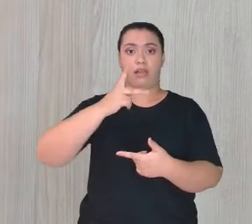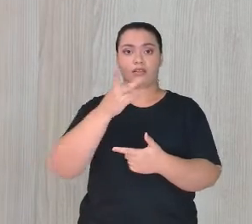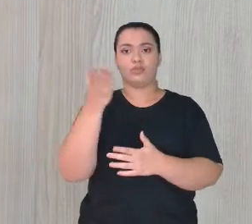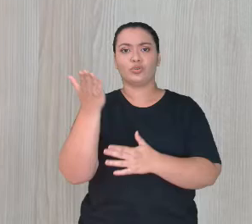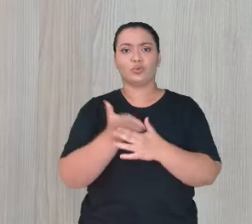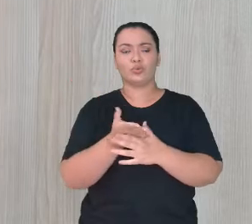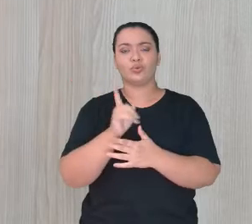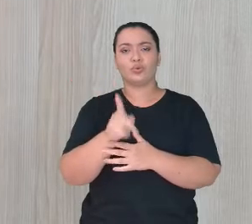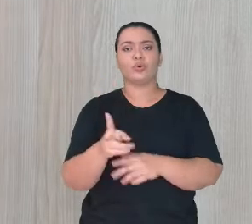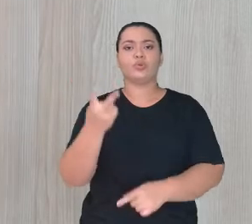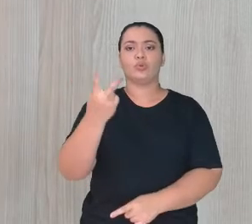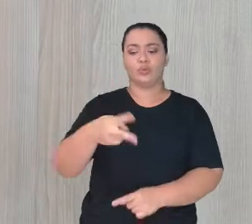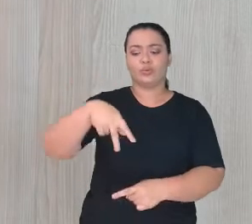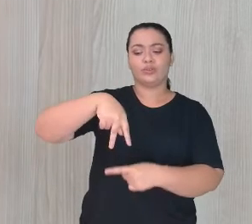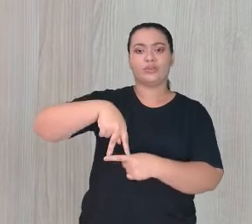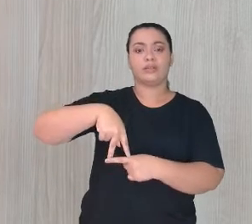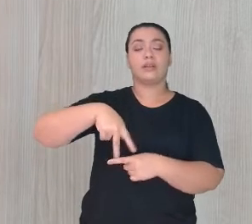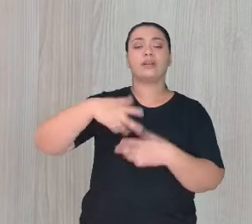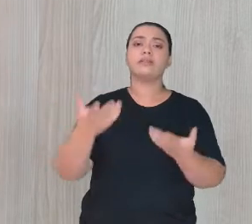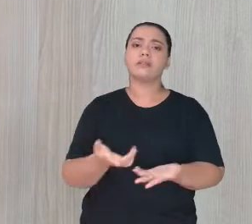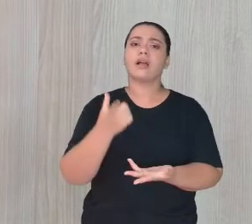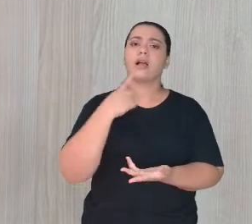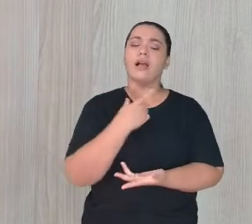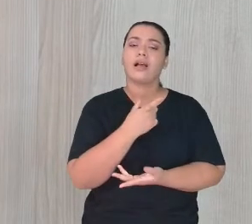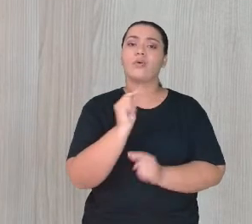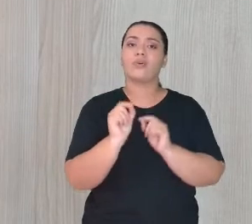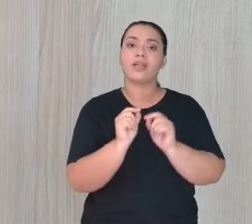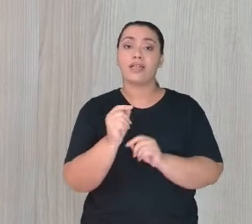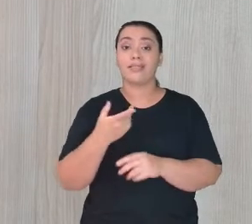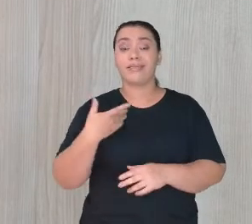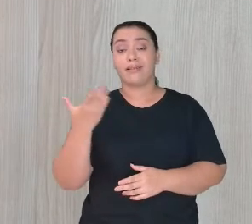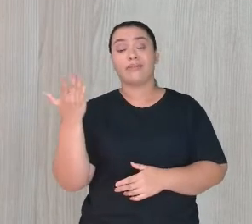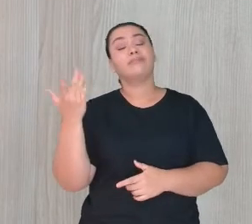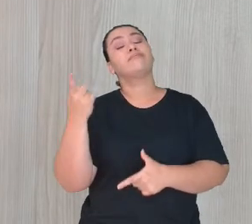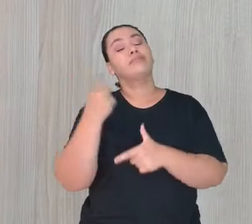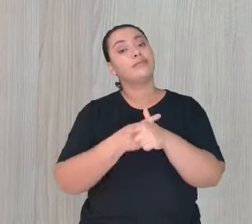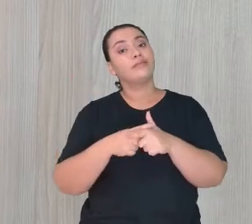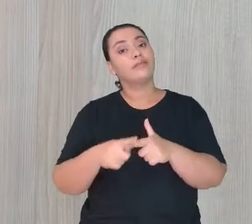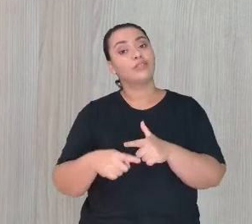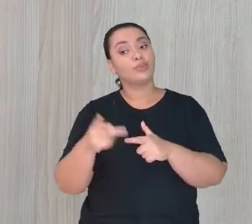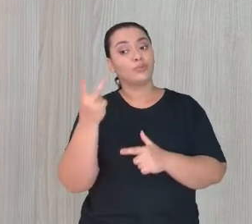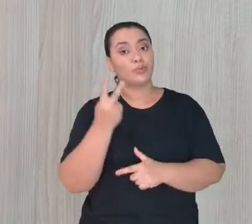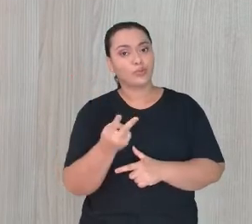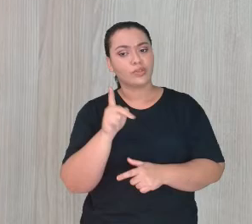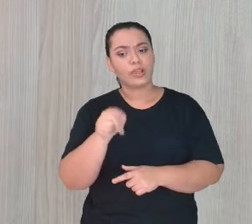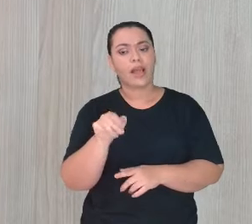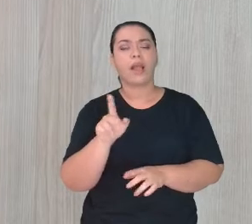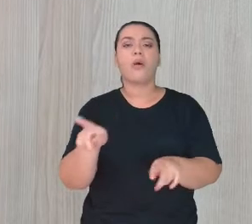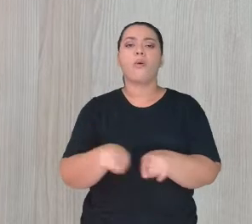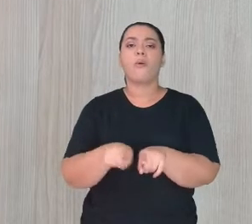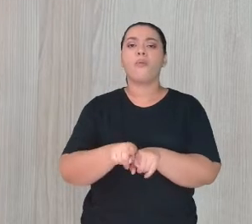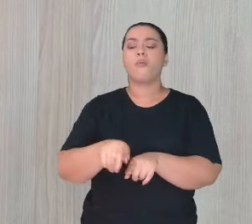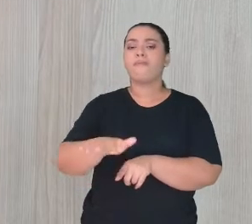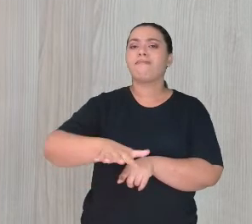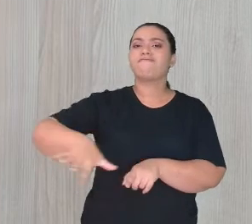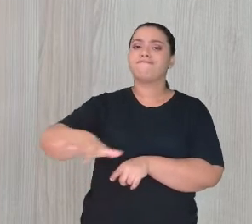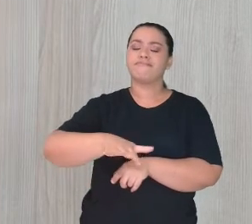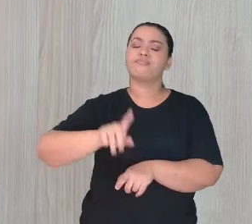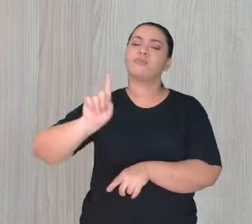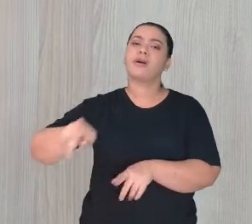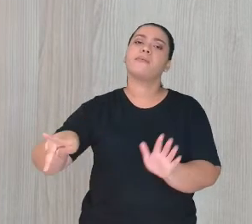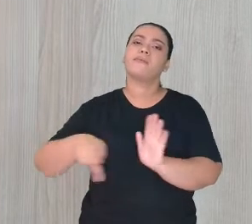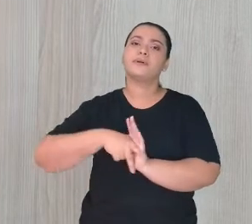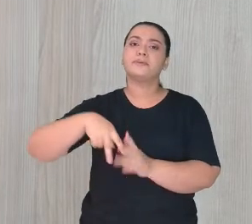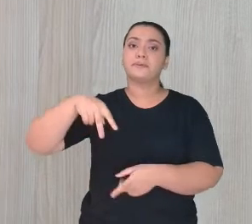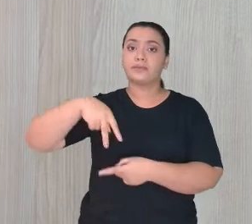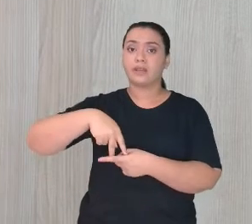triângulos. Então, se eu divido aquela área por 2, eu encontro a área de um triângulo, certo? Então, entender de